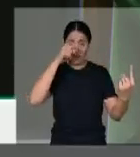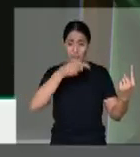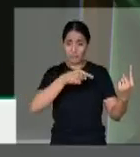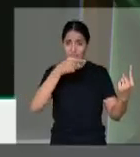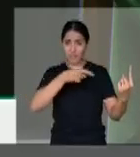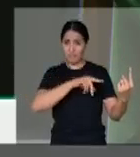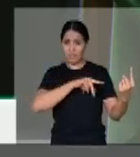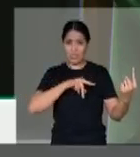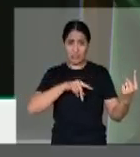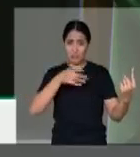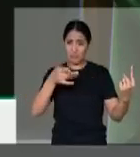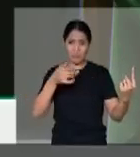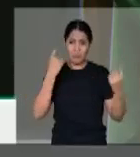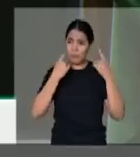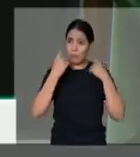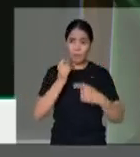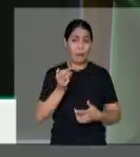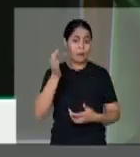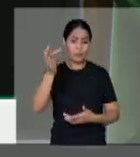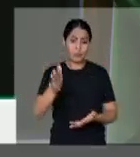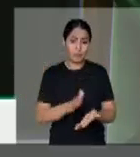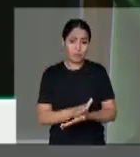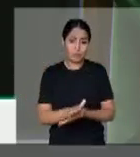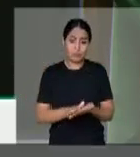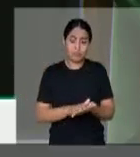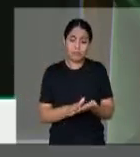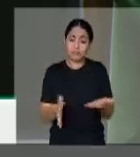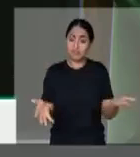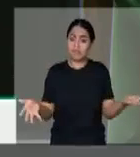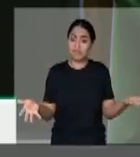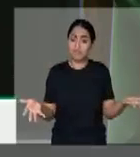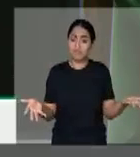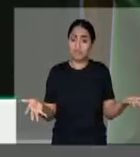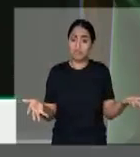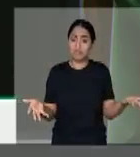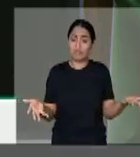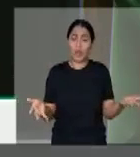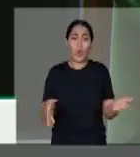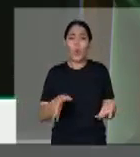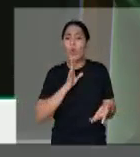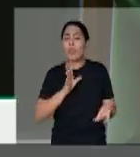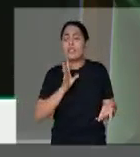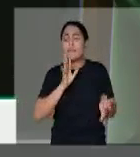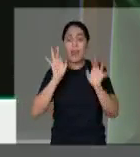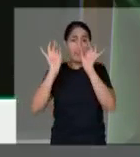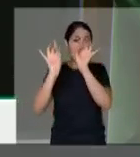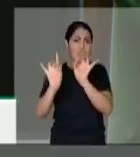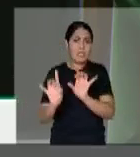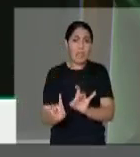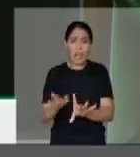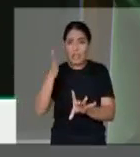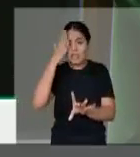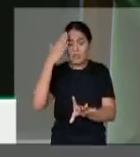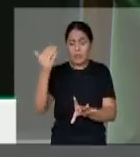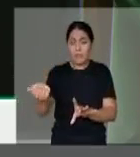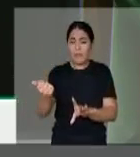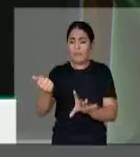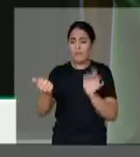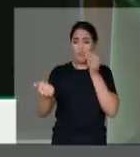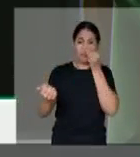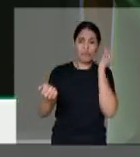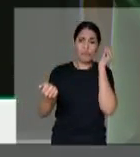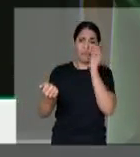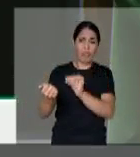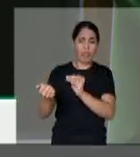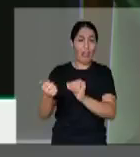apreço por esse futuro. Uma pessoa que despreza o conhecimento, a ciência, o saber e